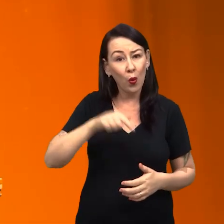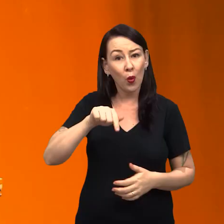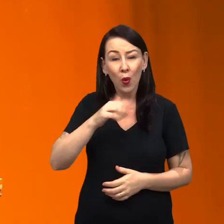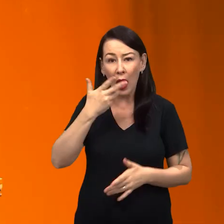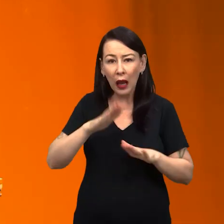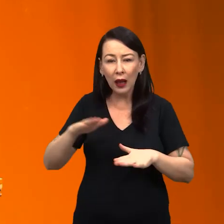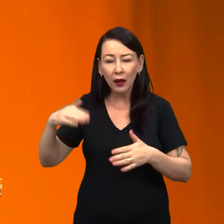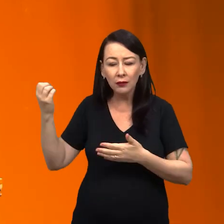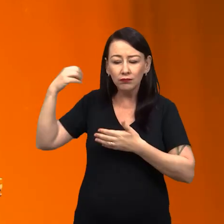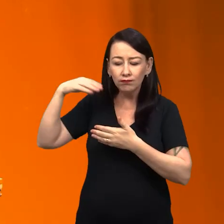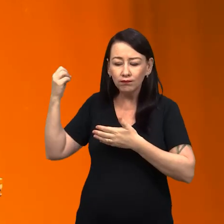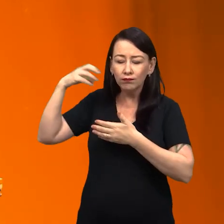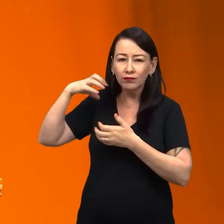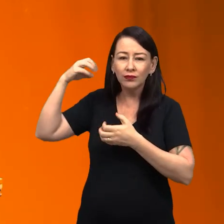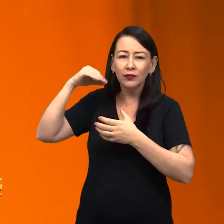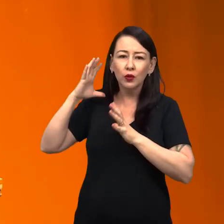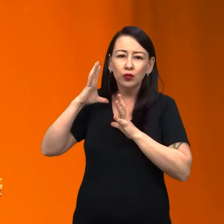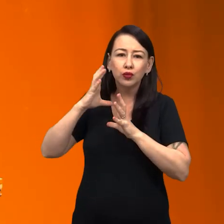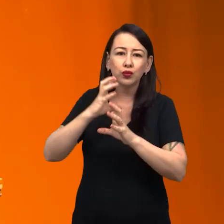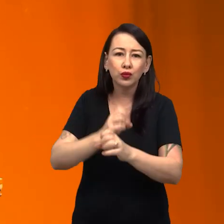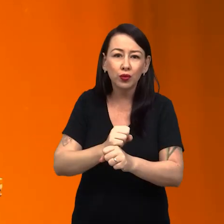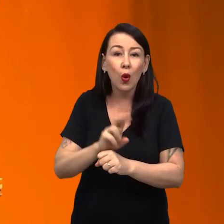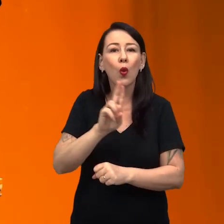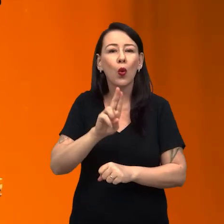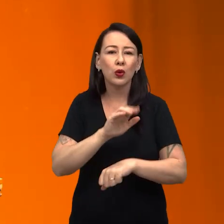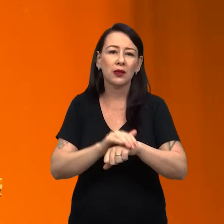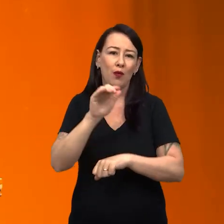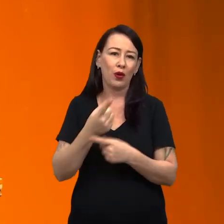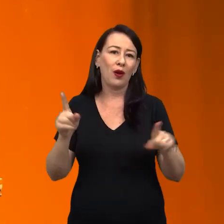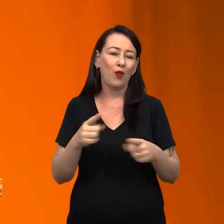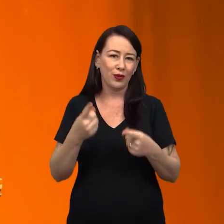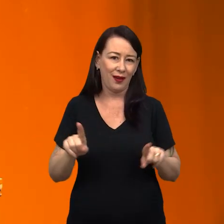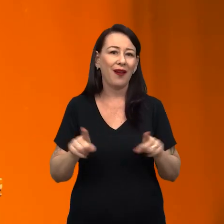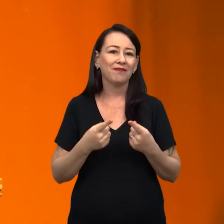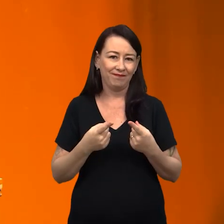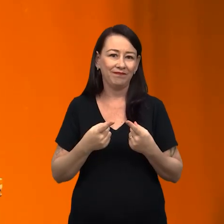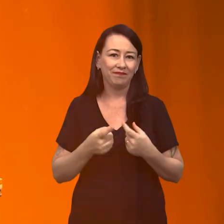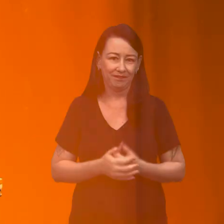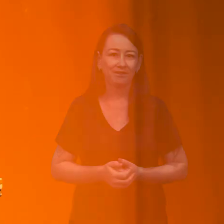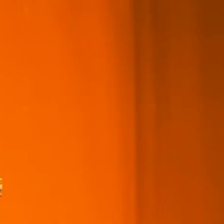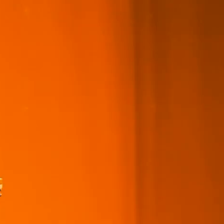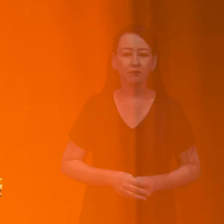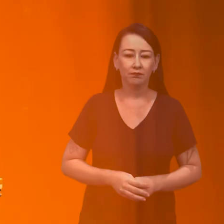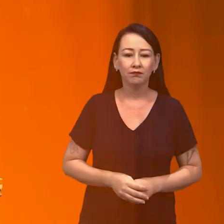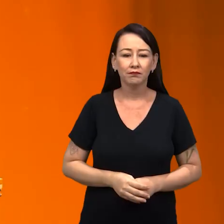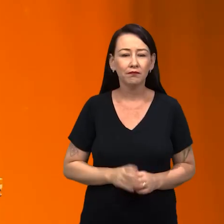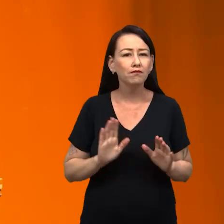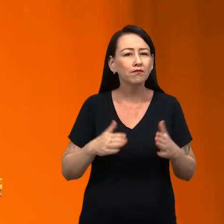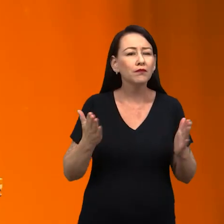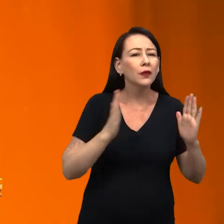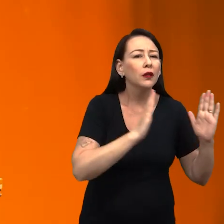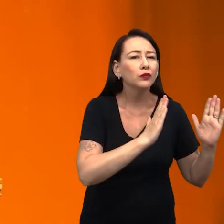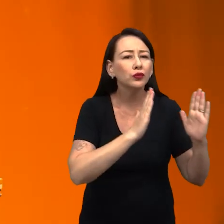é um repertório muito precioso e que tem muita música. Ao longo desse percurso que eu